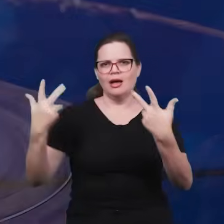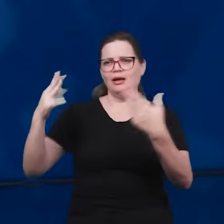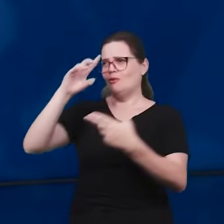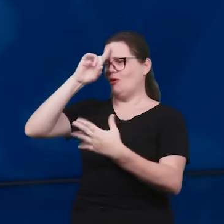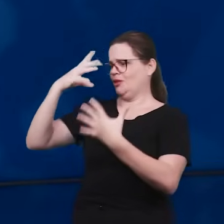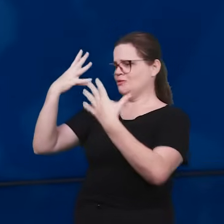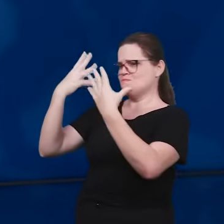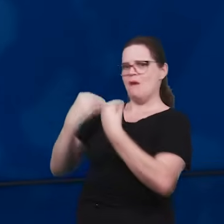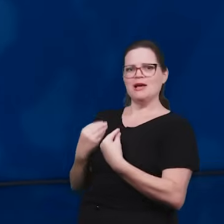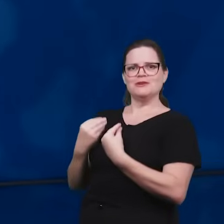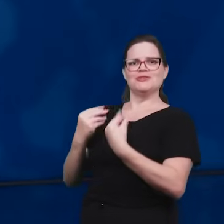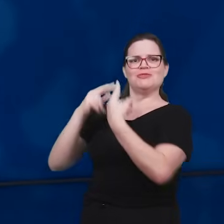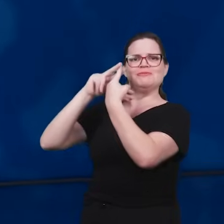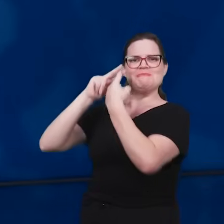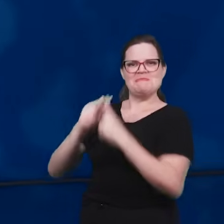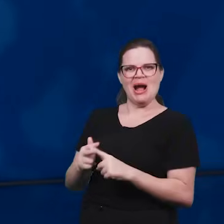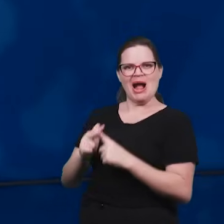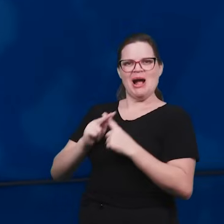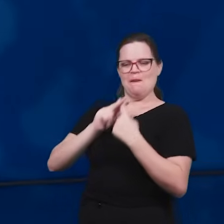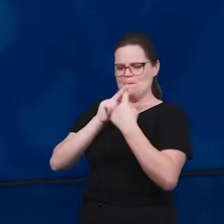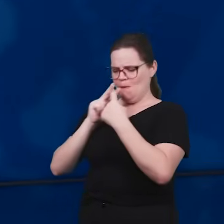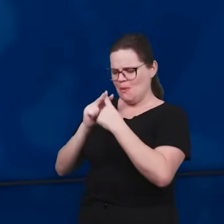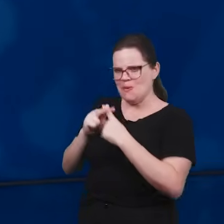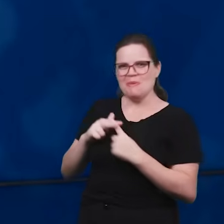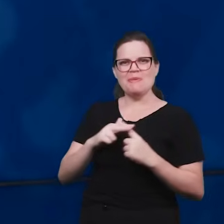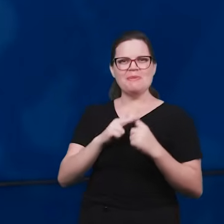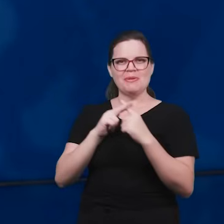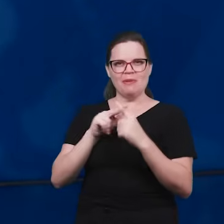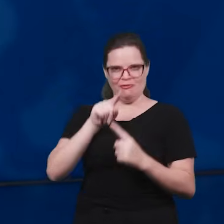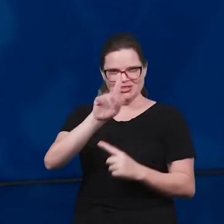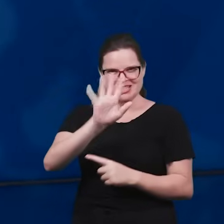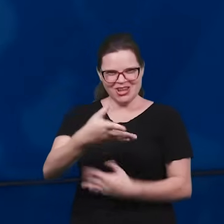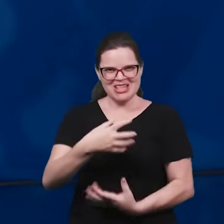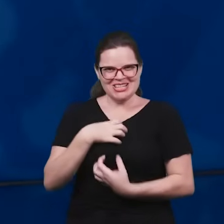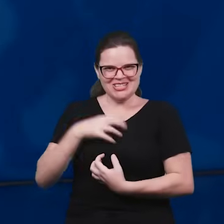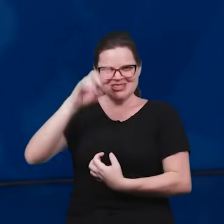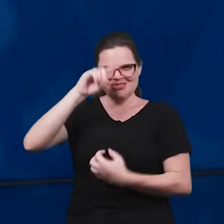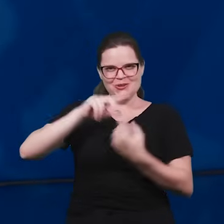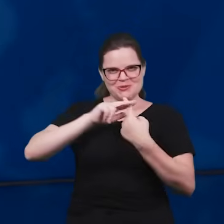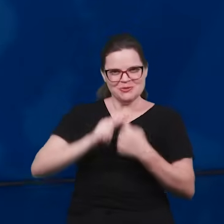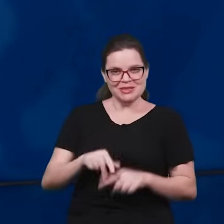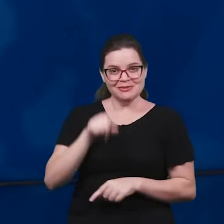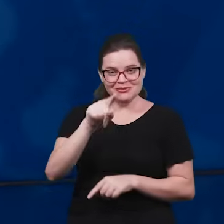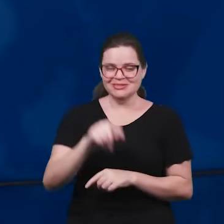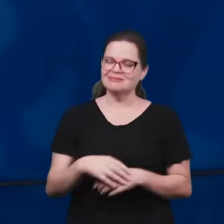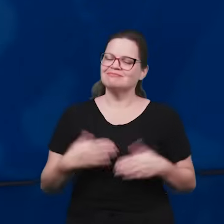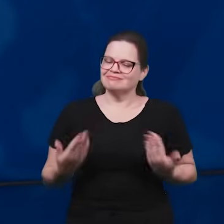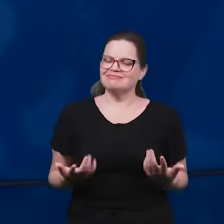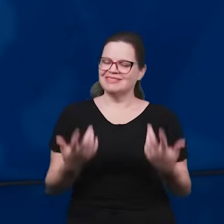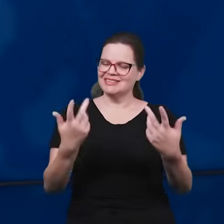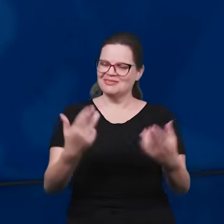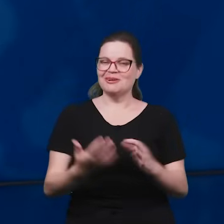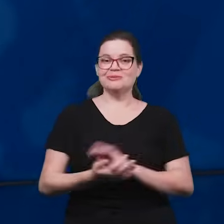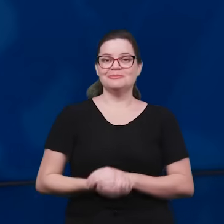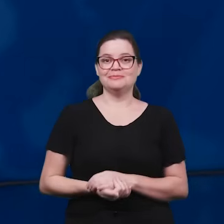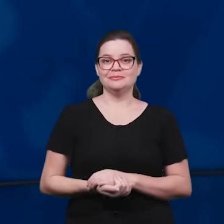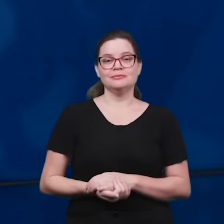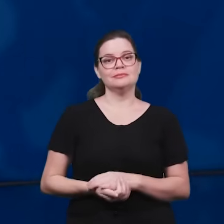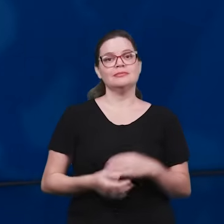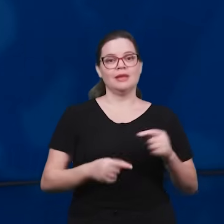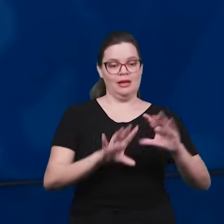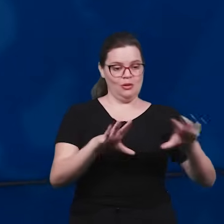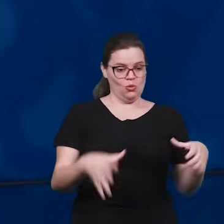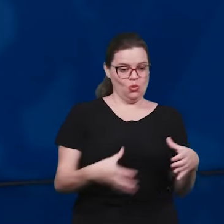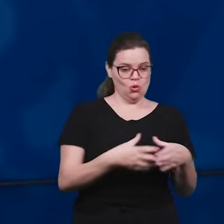Para se defender dos reis amorreus, tudo o que os gibeonitas pediram a Josué foi que suas